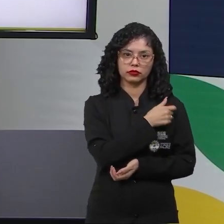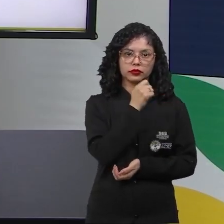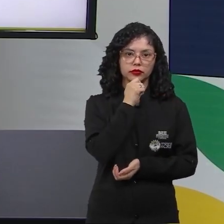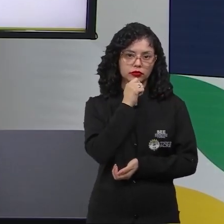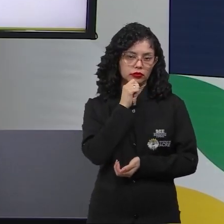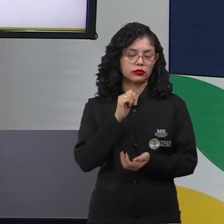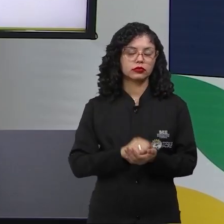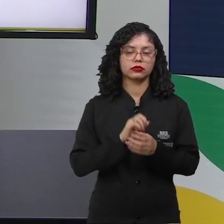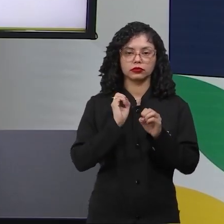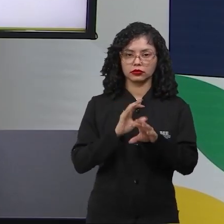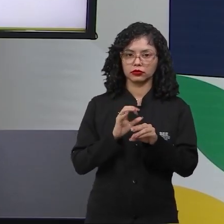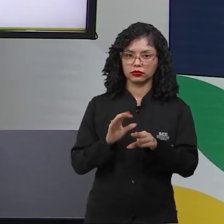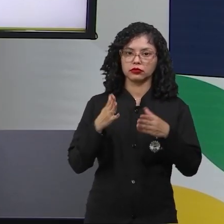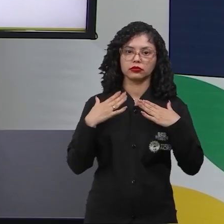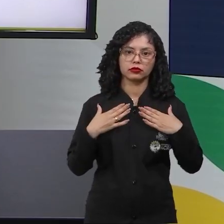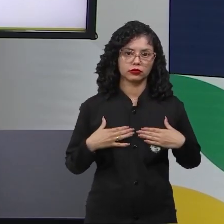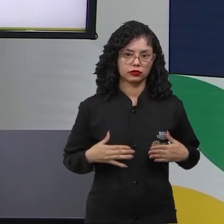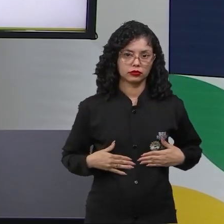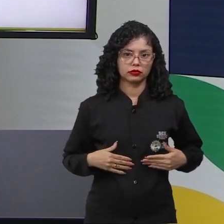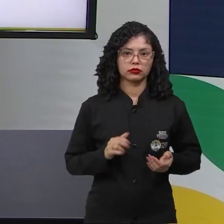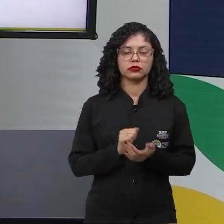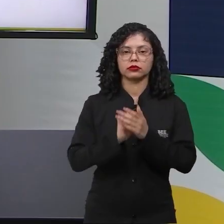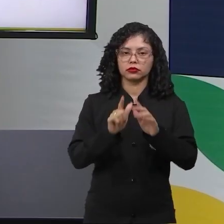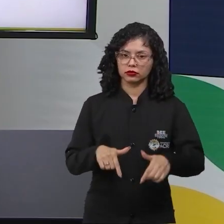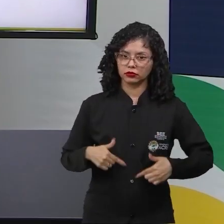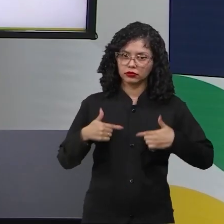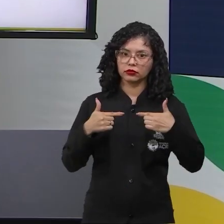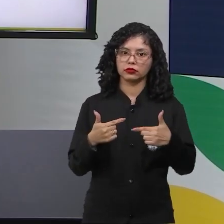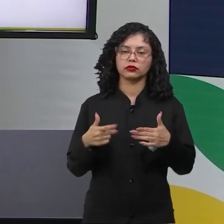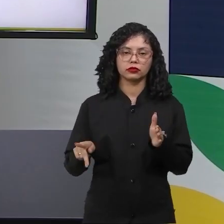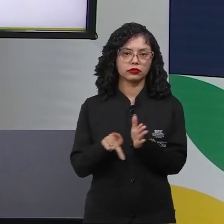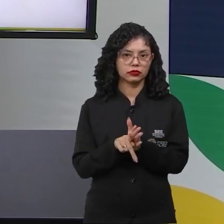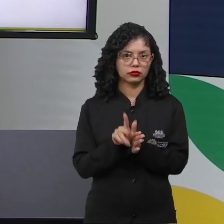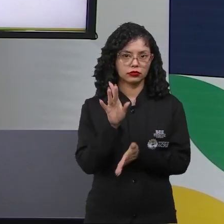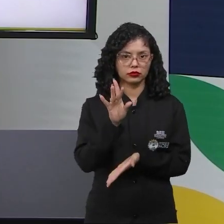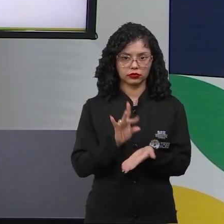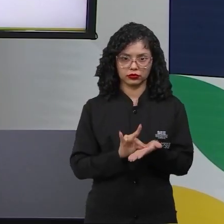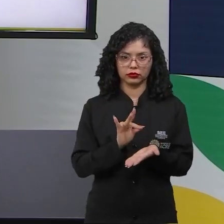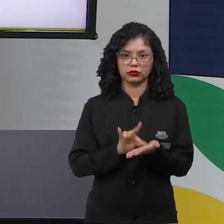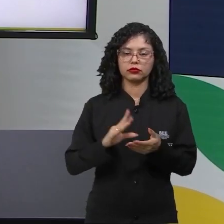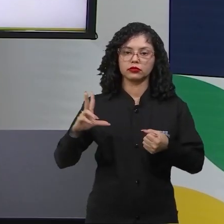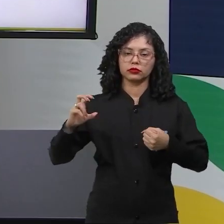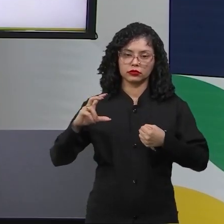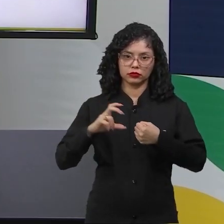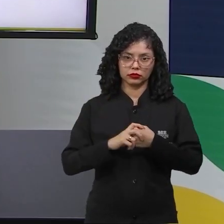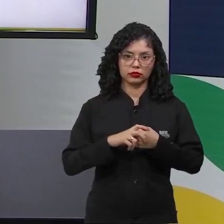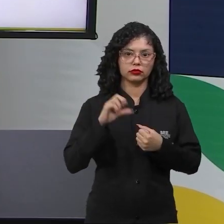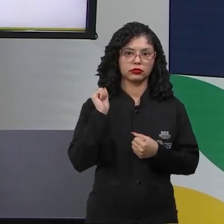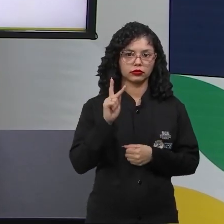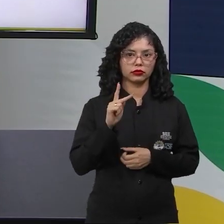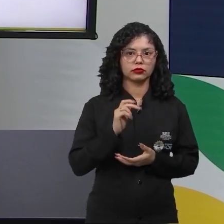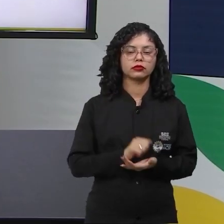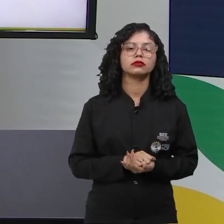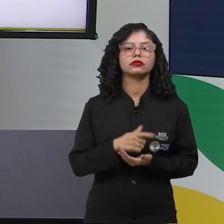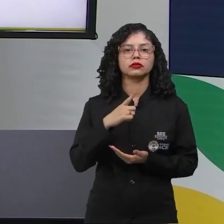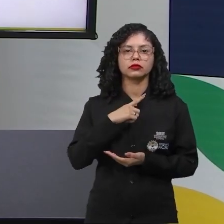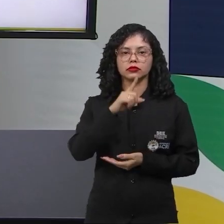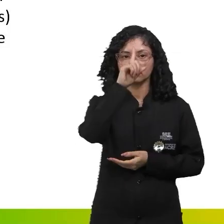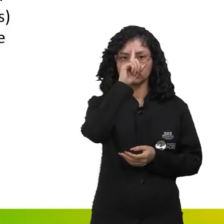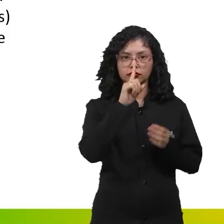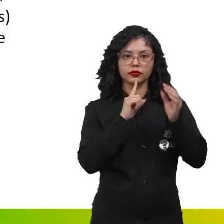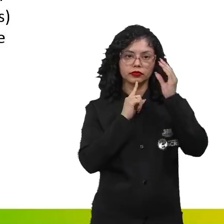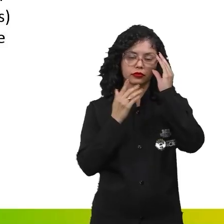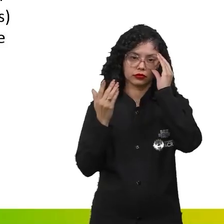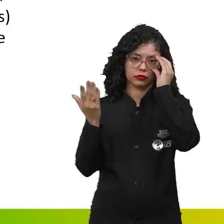elas ensinam o nosso corpo a se defender desses reais vírus, tá ok? Então, tem até a imagem aí,